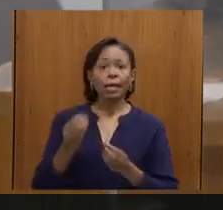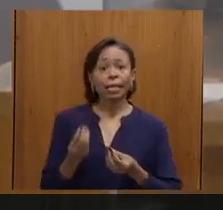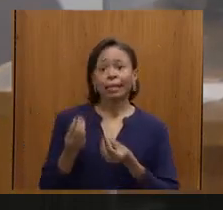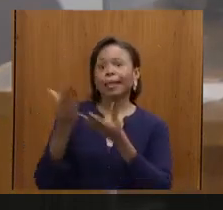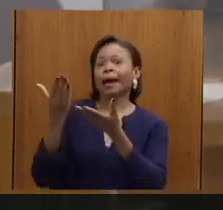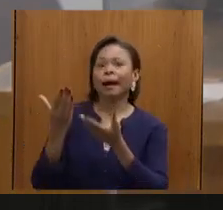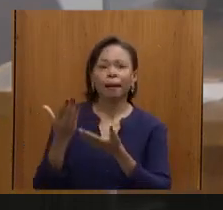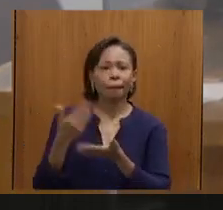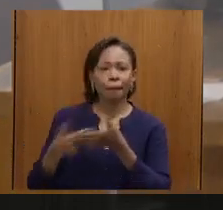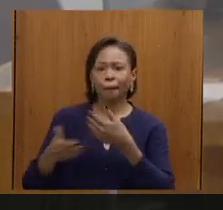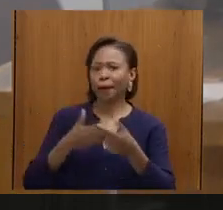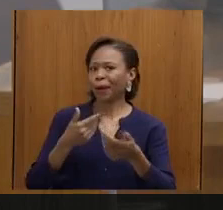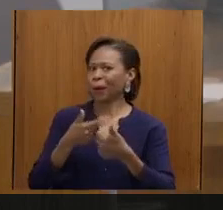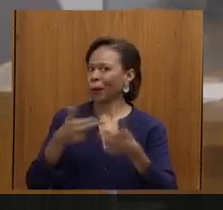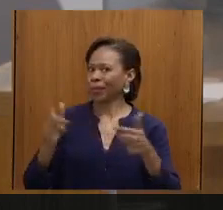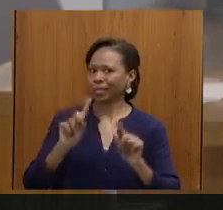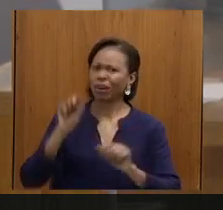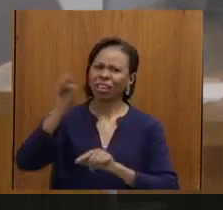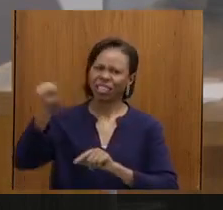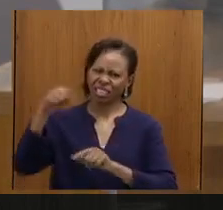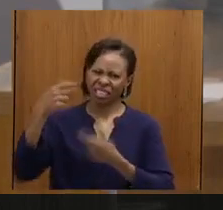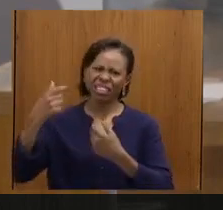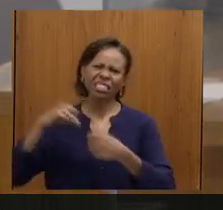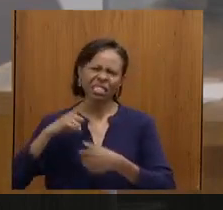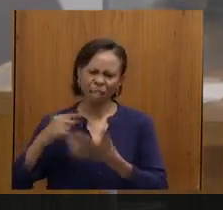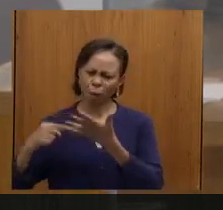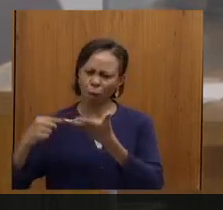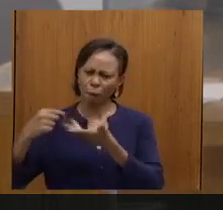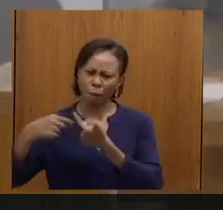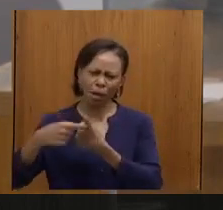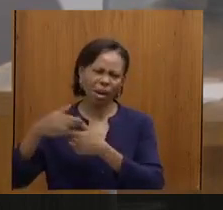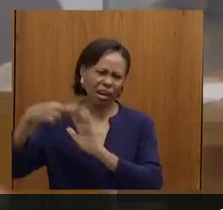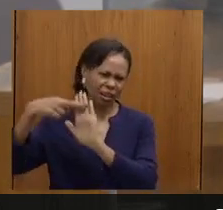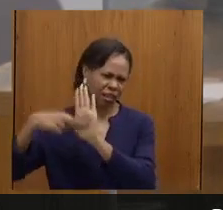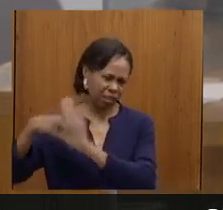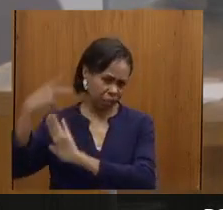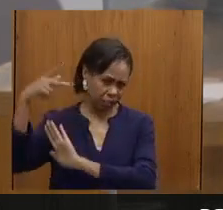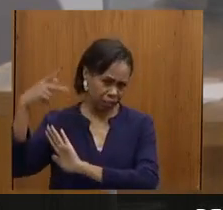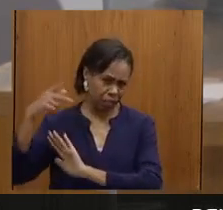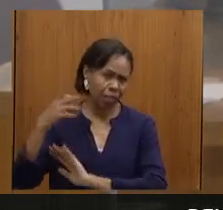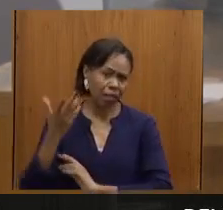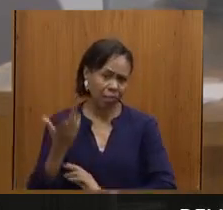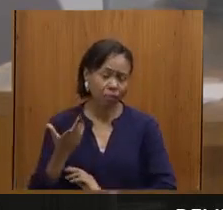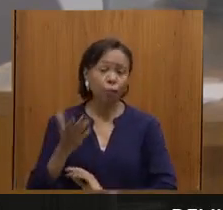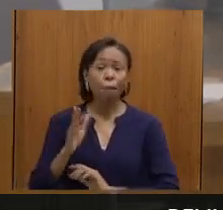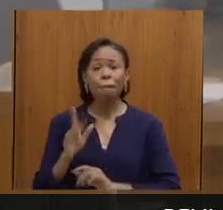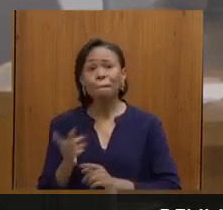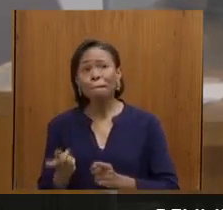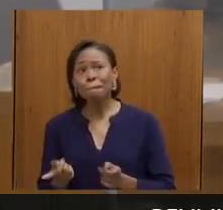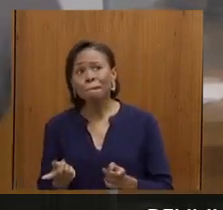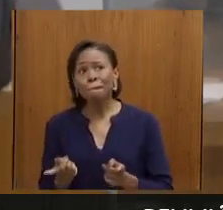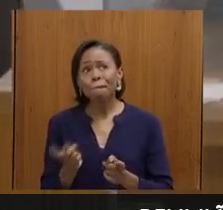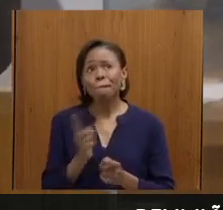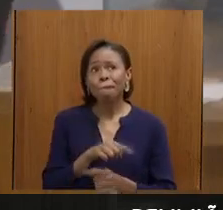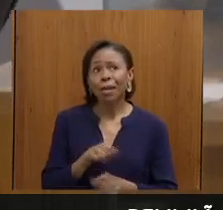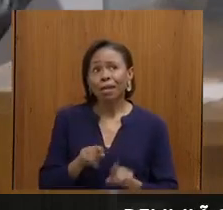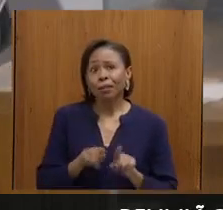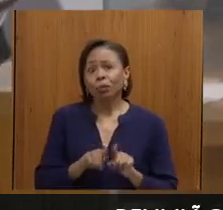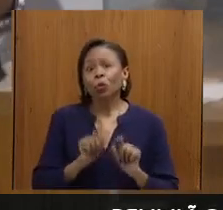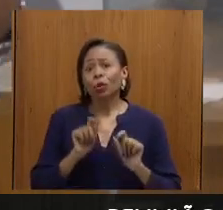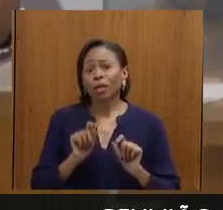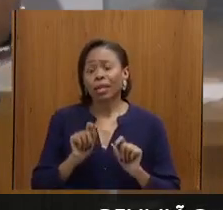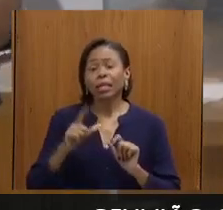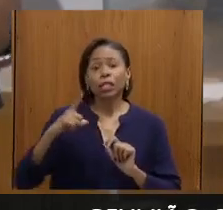a eles, eles têm as demandas deles, as premissas e as regras deles. Por outro lado, deputado, ele tinha uma versão,